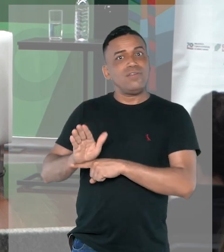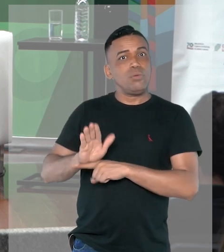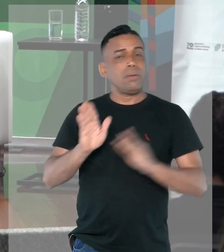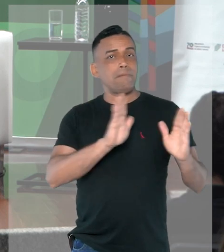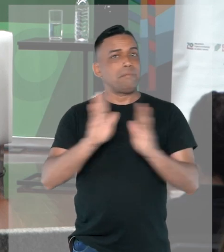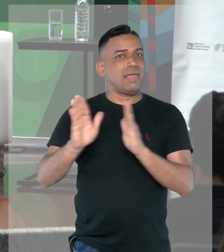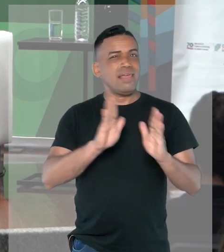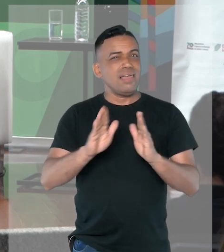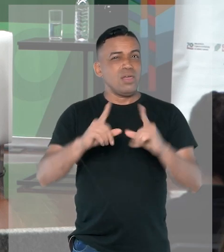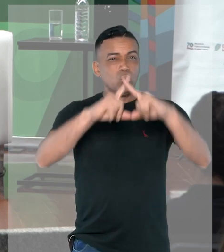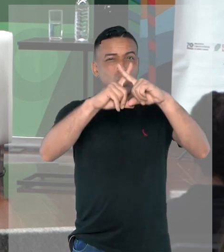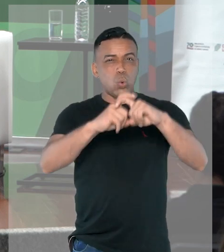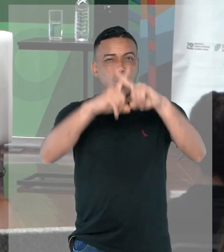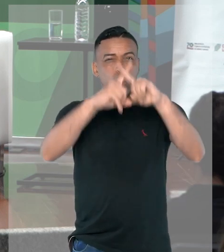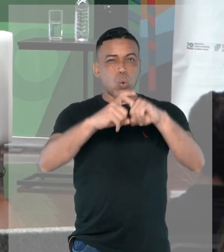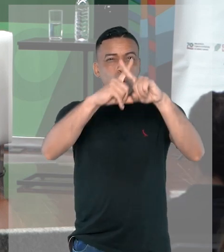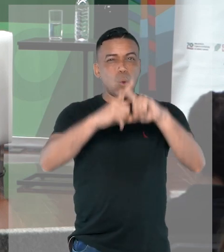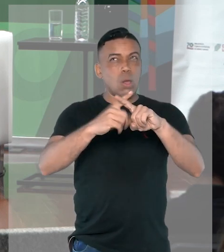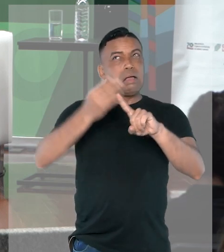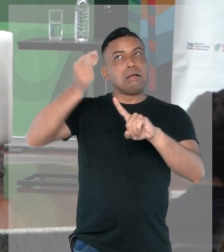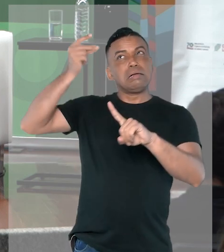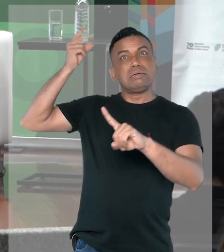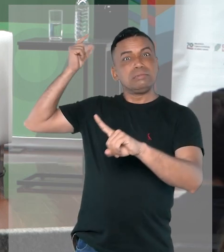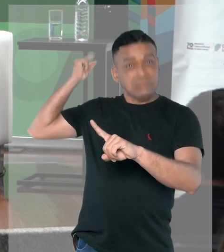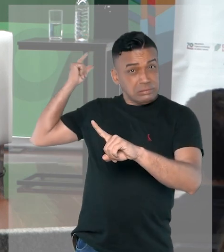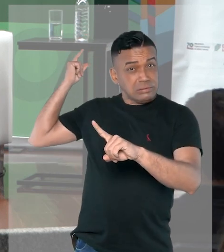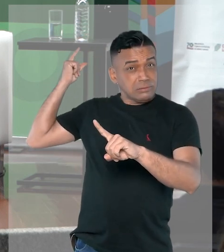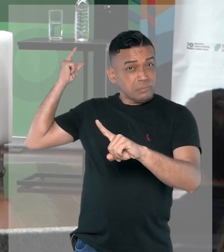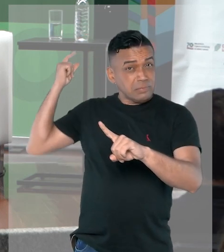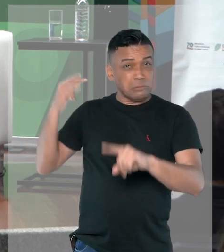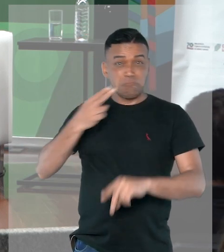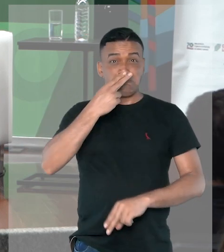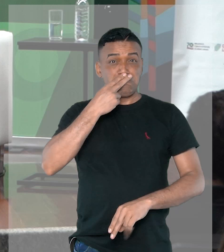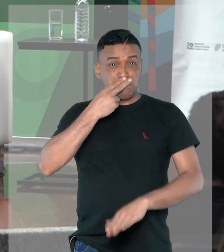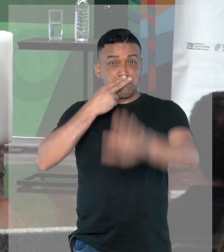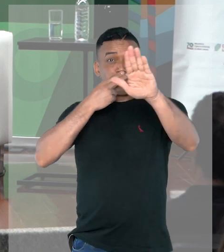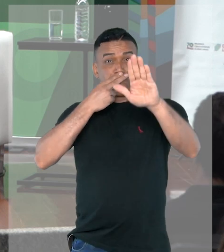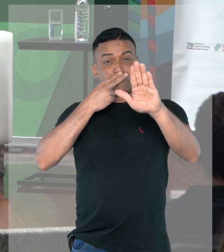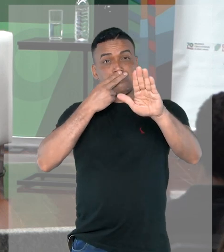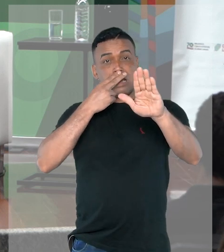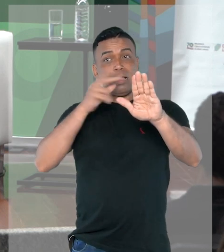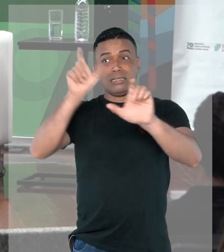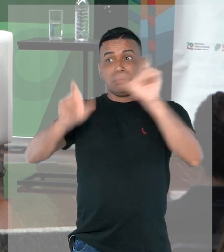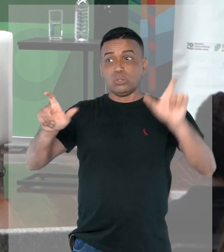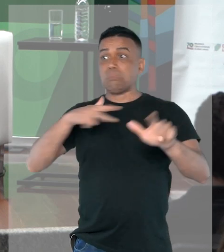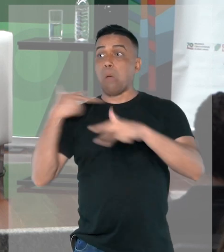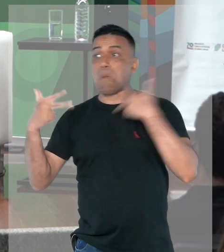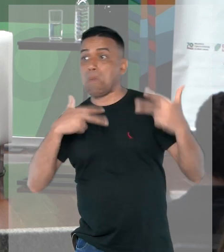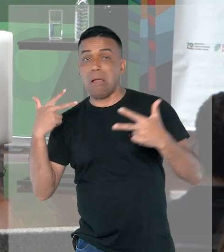dos lugares, né? Onde os nazistas enterravam aquelas covas comuns,